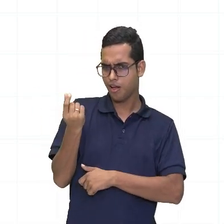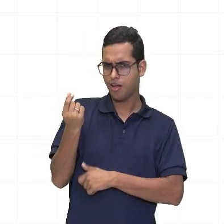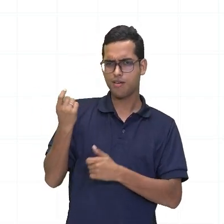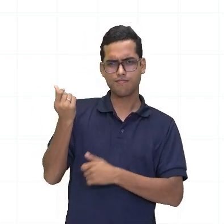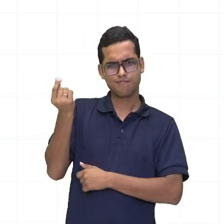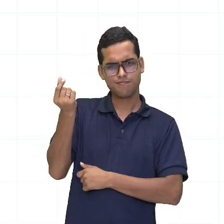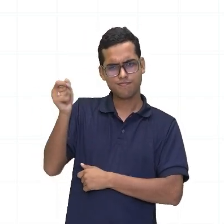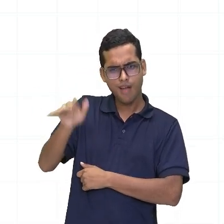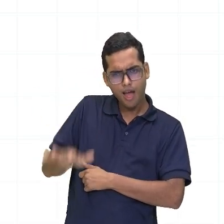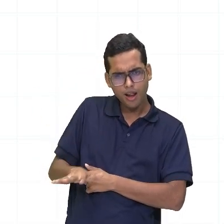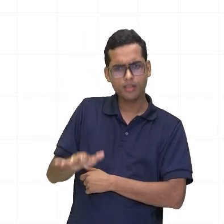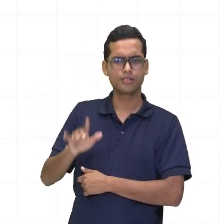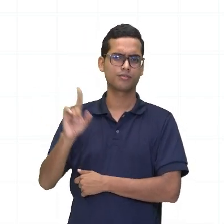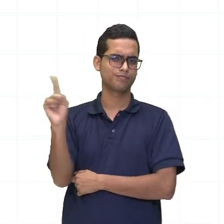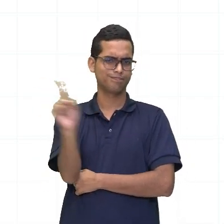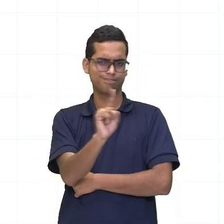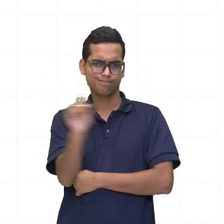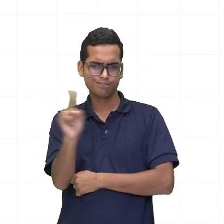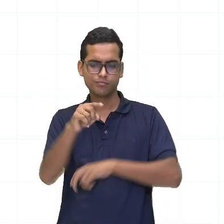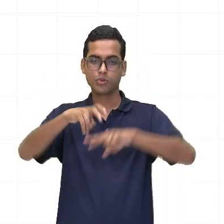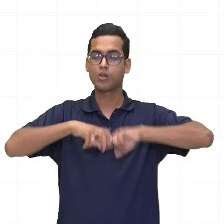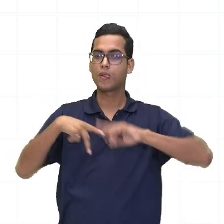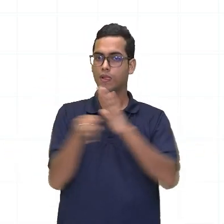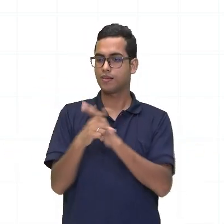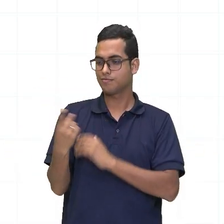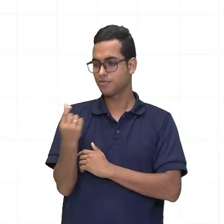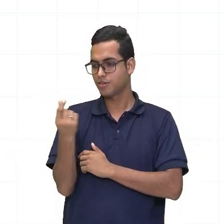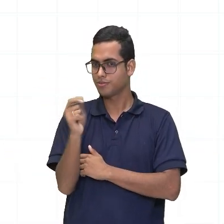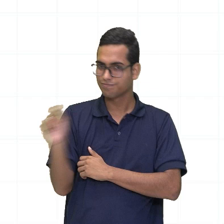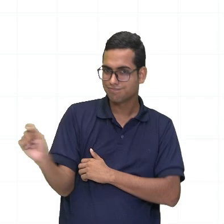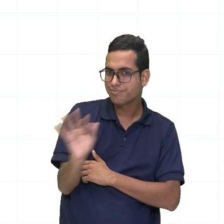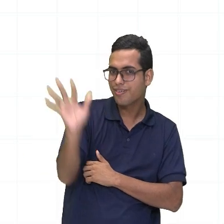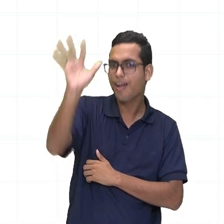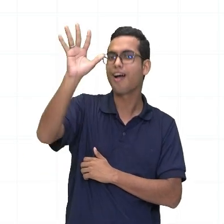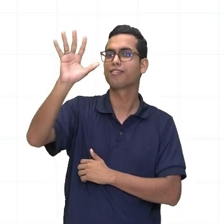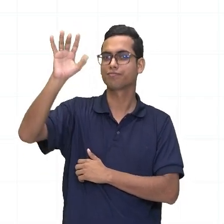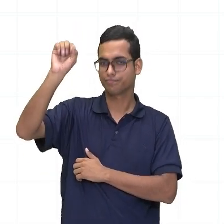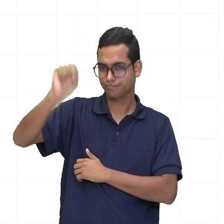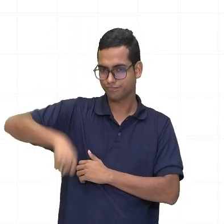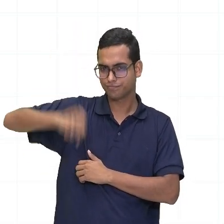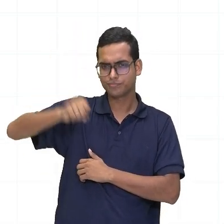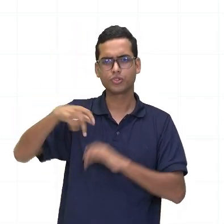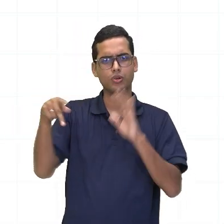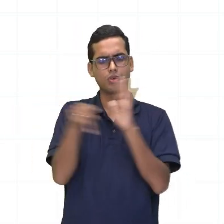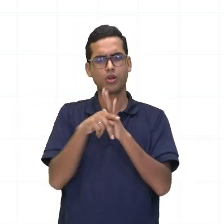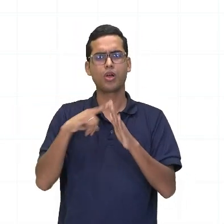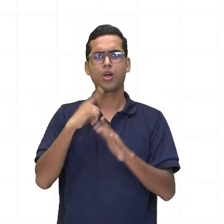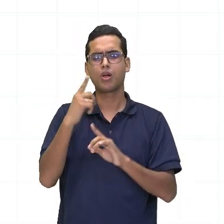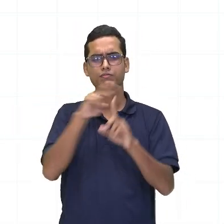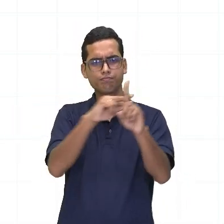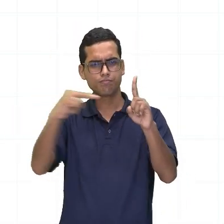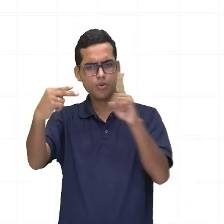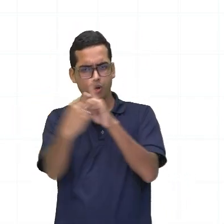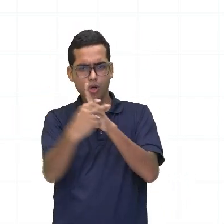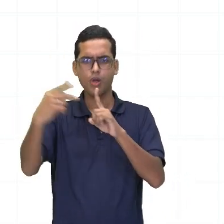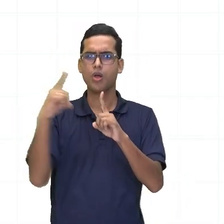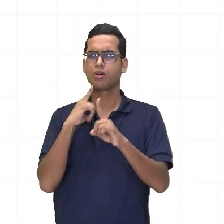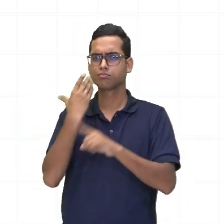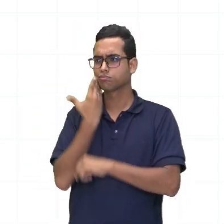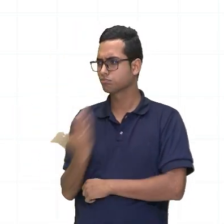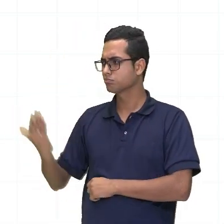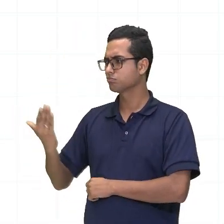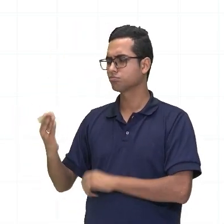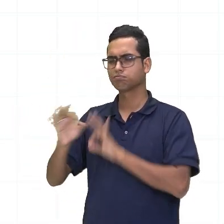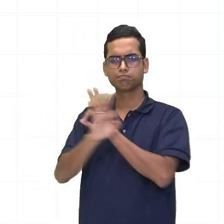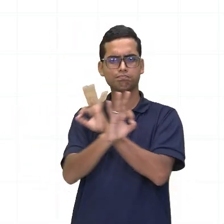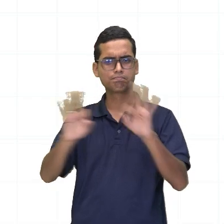das pessoas, porque realmente custa um pouco mais caro, né? Mas, do ponto de vista aí ambiental, ele seria uma ótima